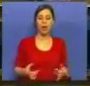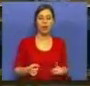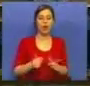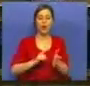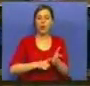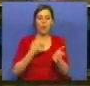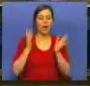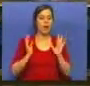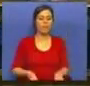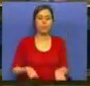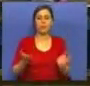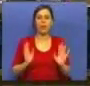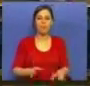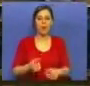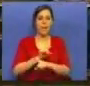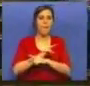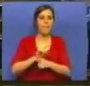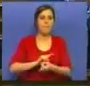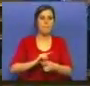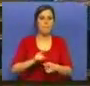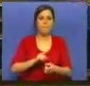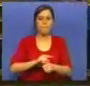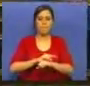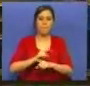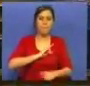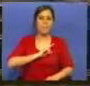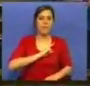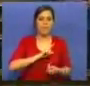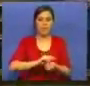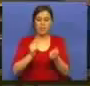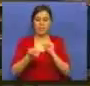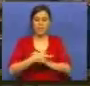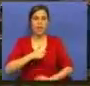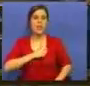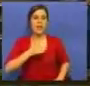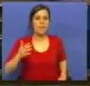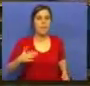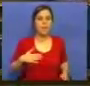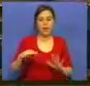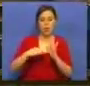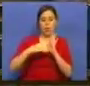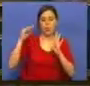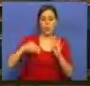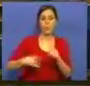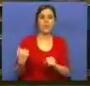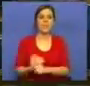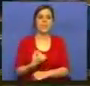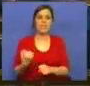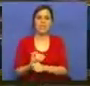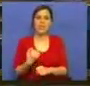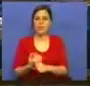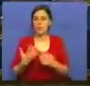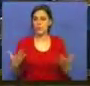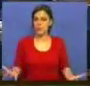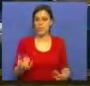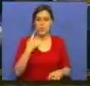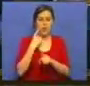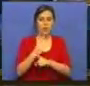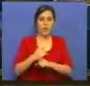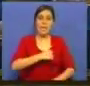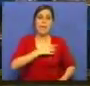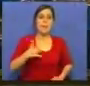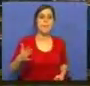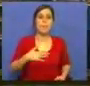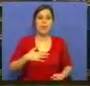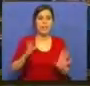é necessário que tenham privatizado essa empresa, que lhe tenham contratado serviços com essas